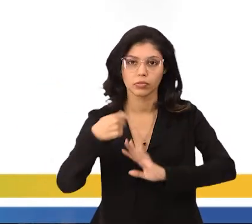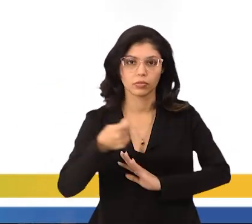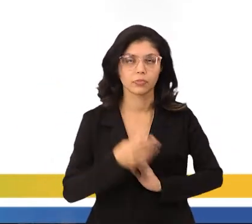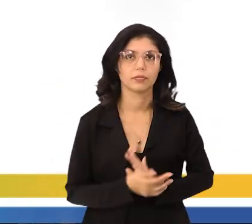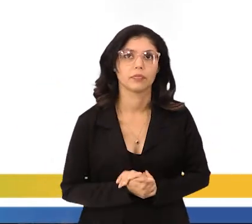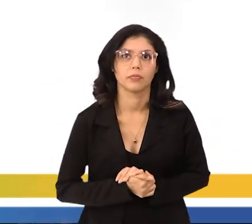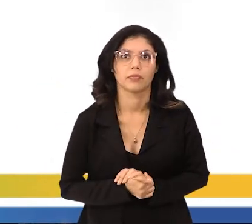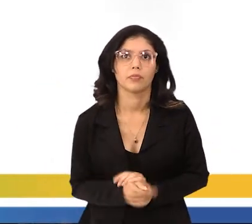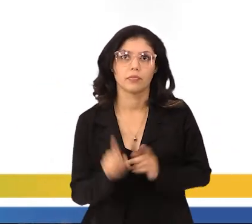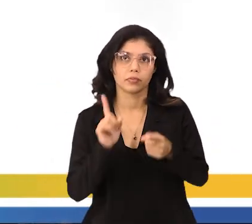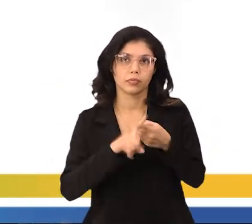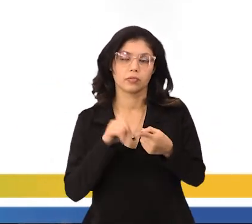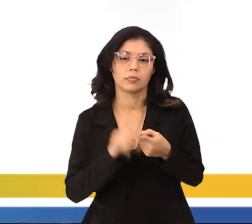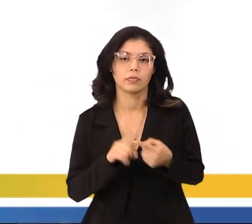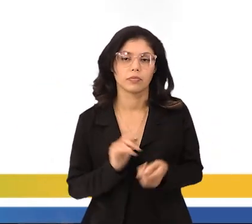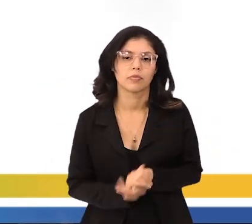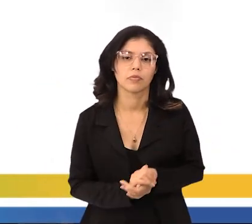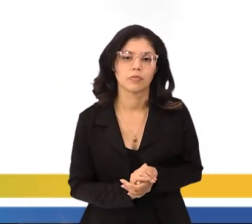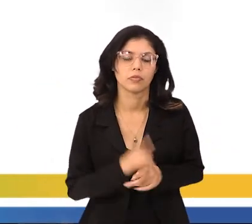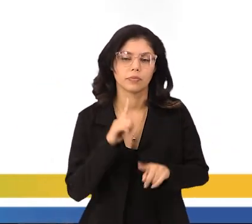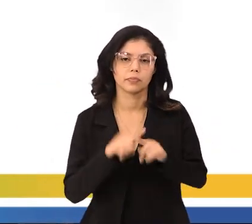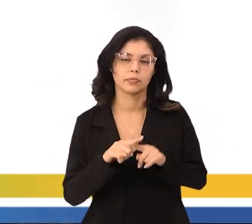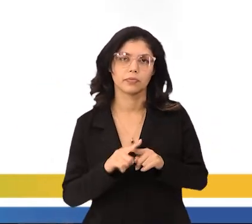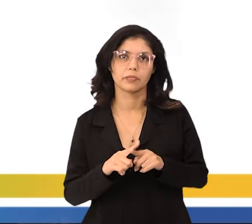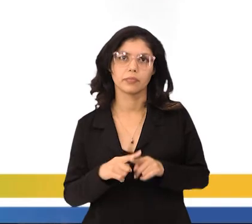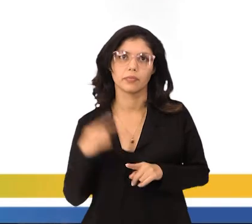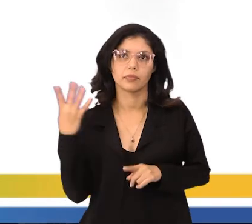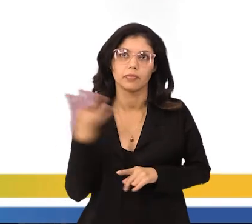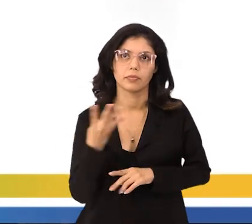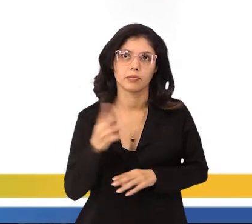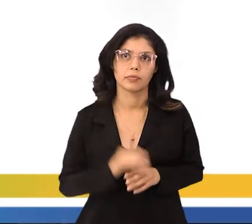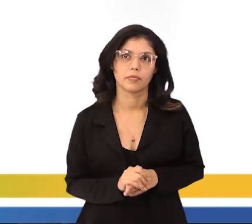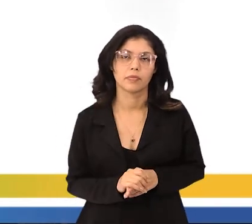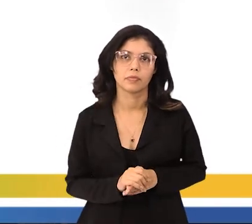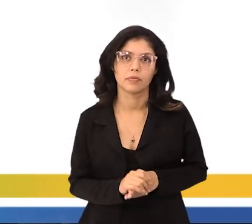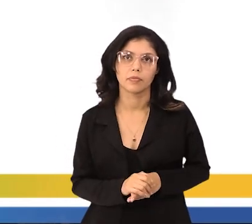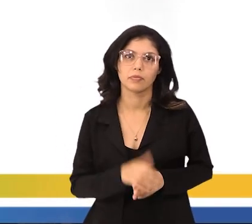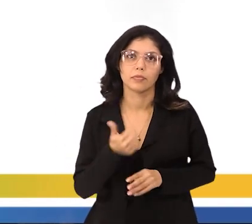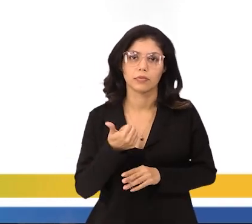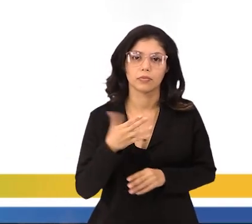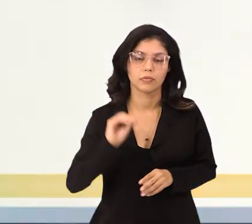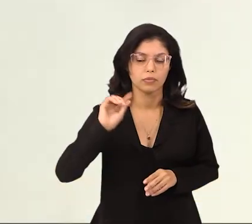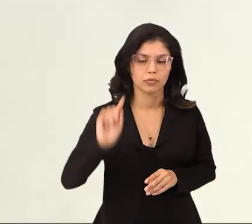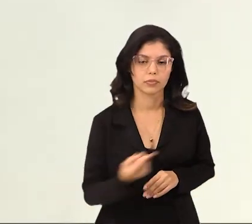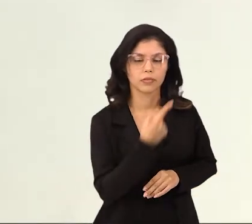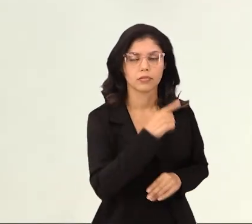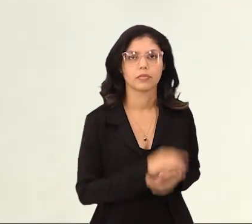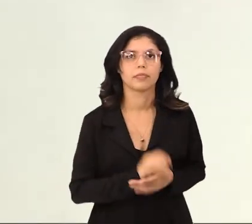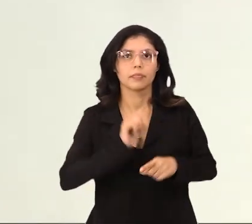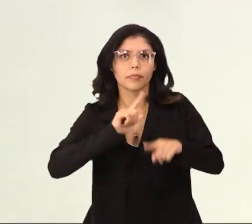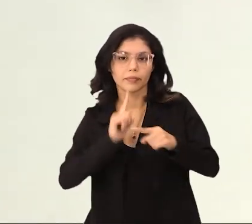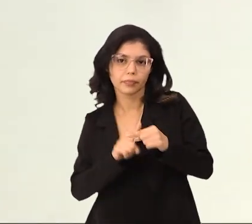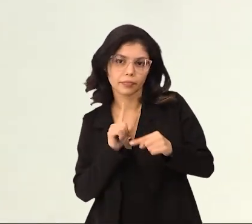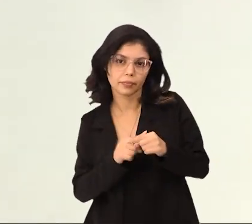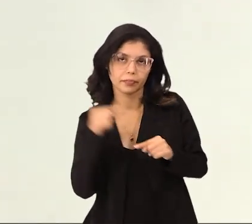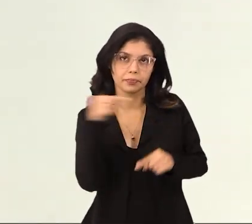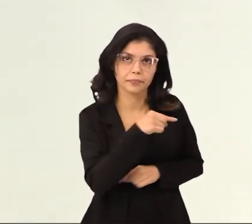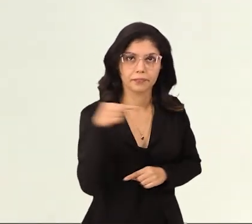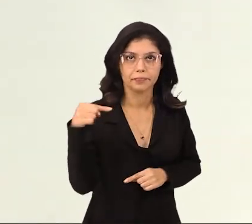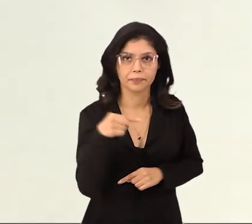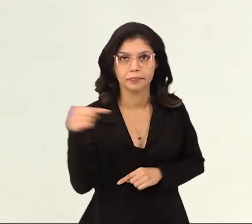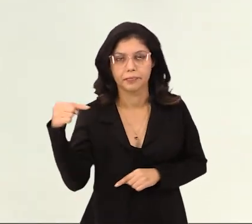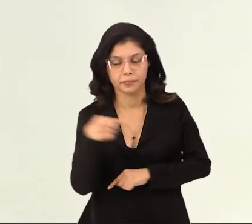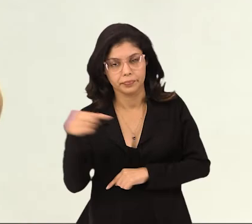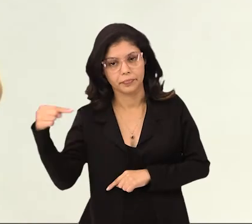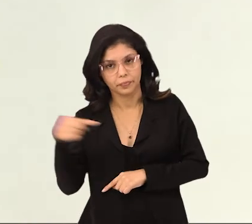o sinal. Por quê? Quando você multiplica o número 10 4 vezes, ok, vai dar 10.000. Mas se você fazer combinação de menos com menos,